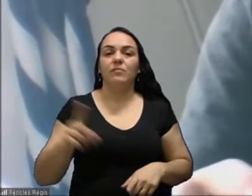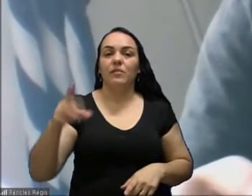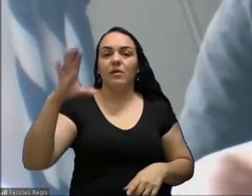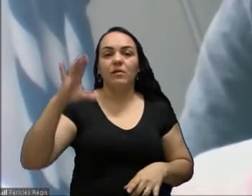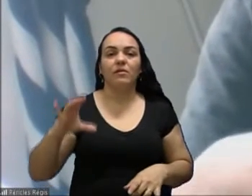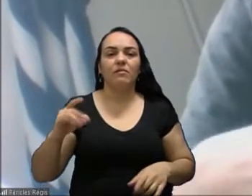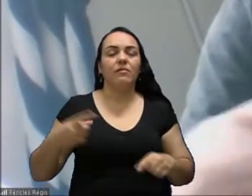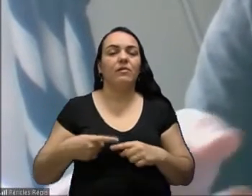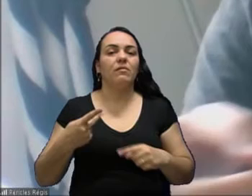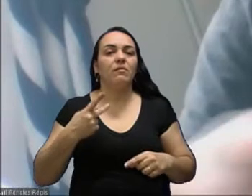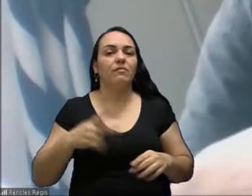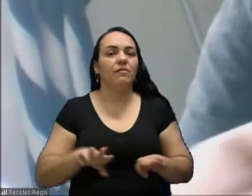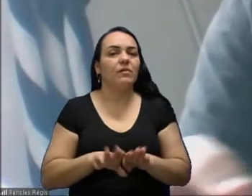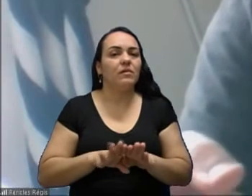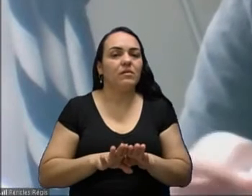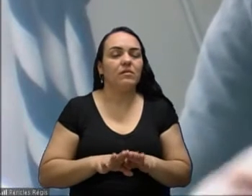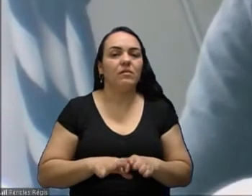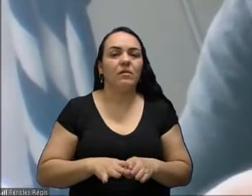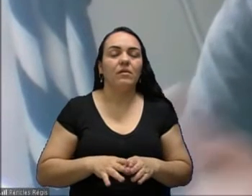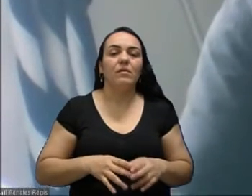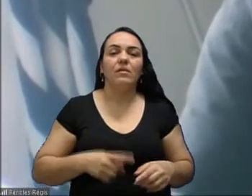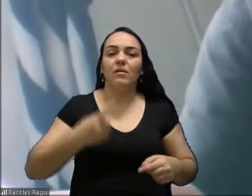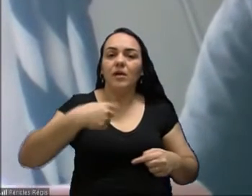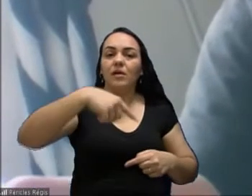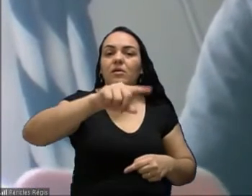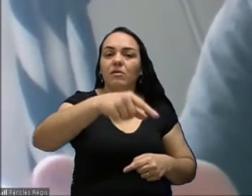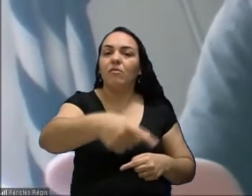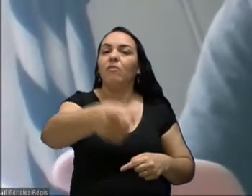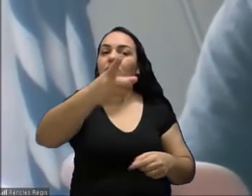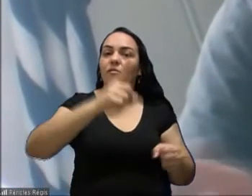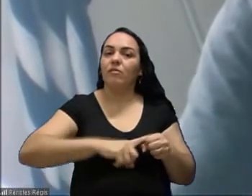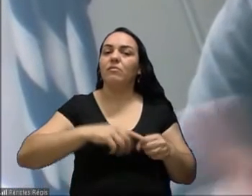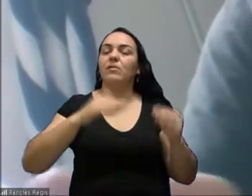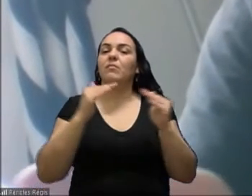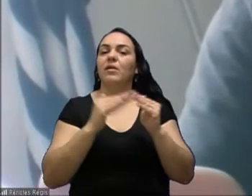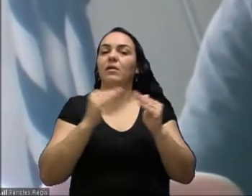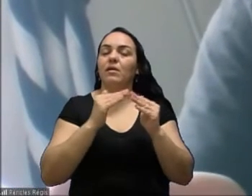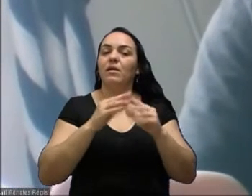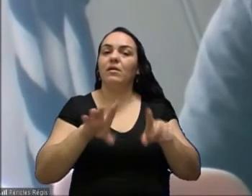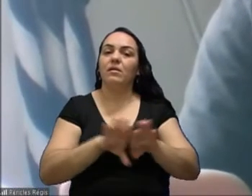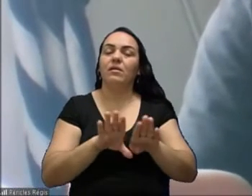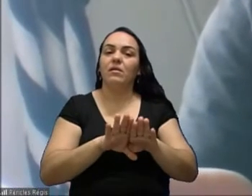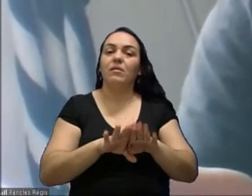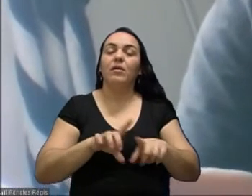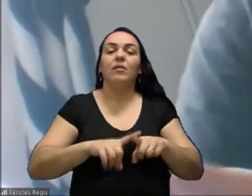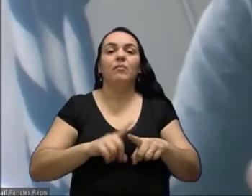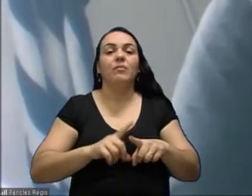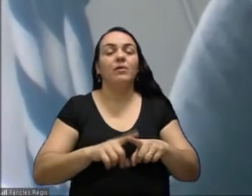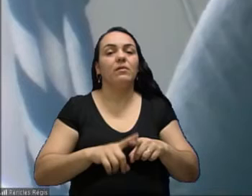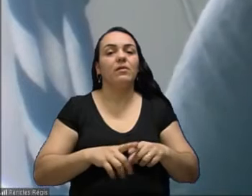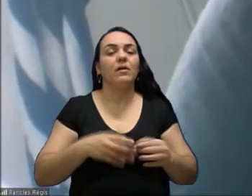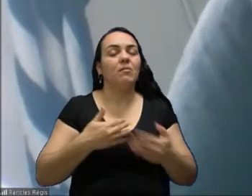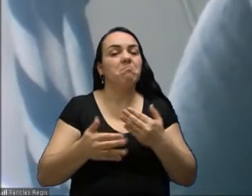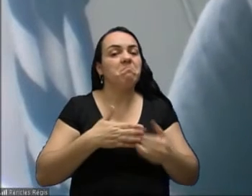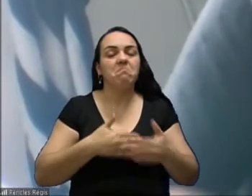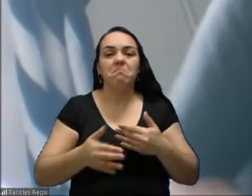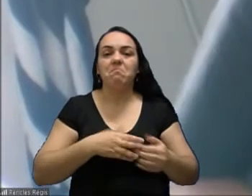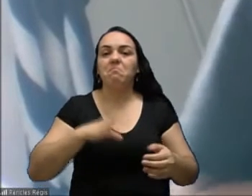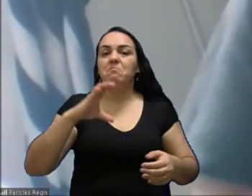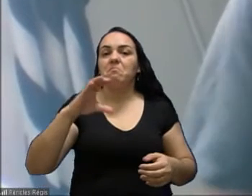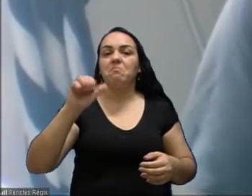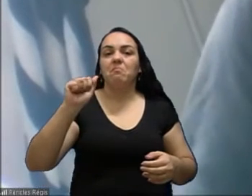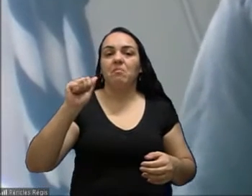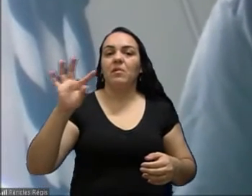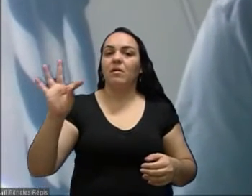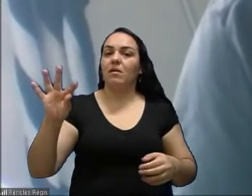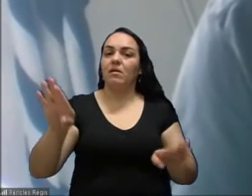disse sobre em trânsito também conta também conta para qualquer tipo de acidente de trabalho então por